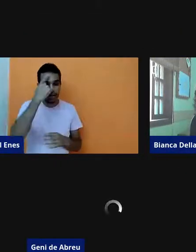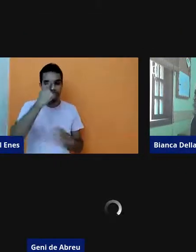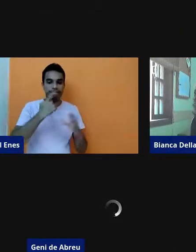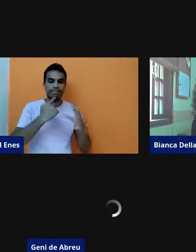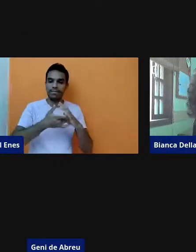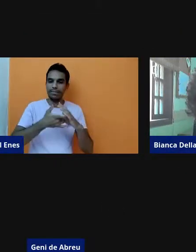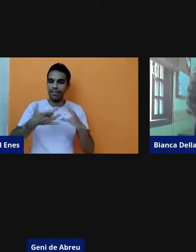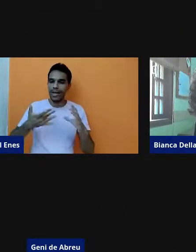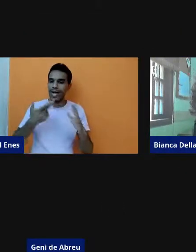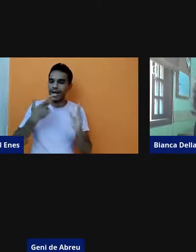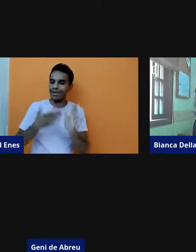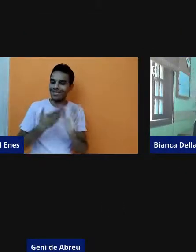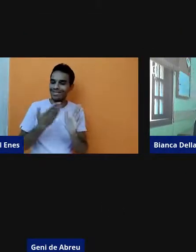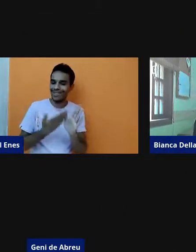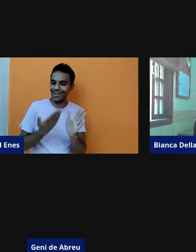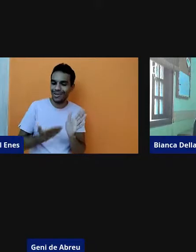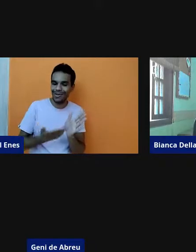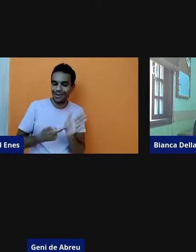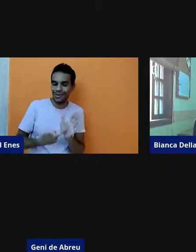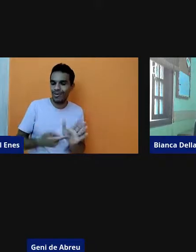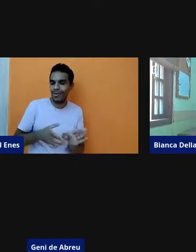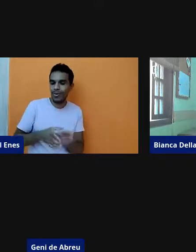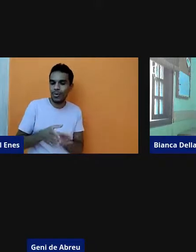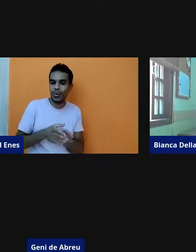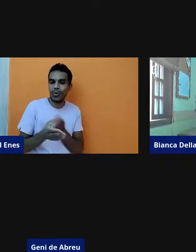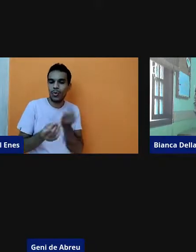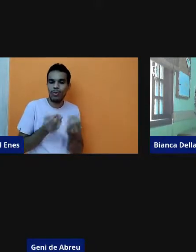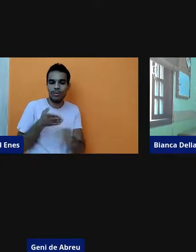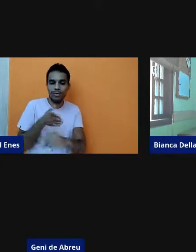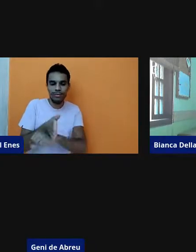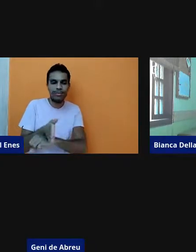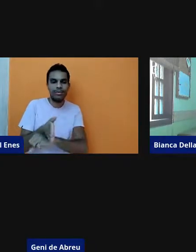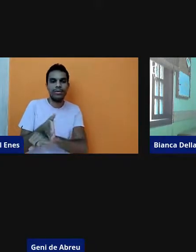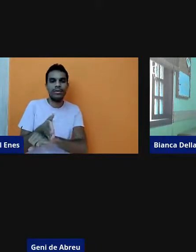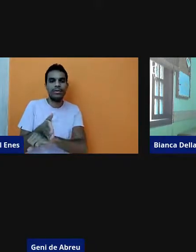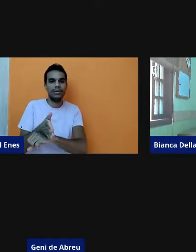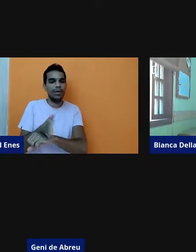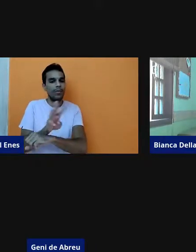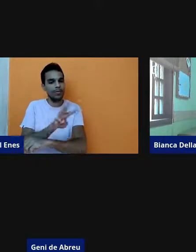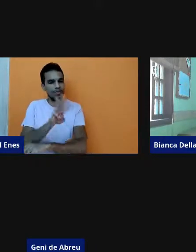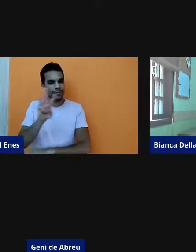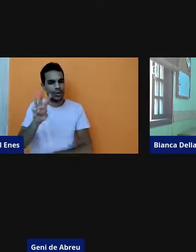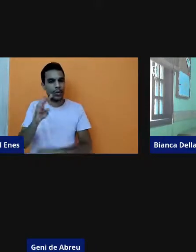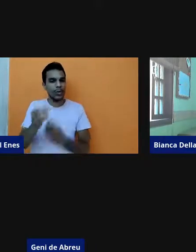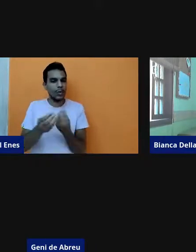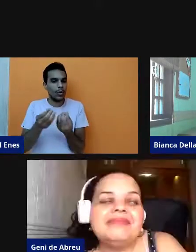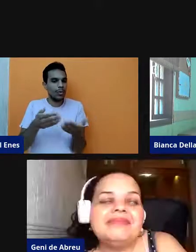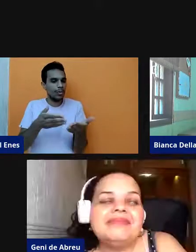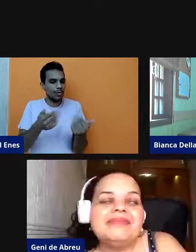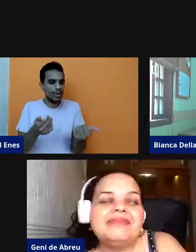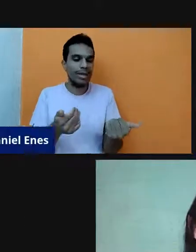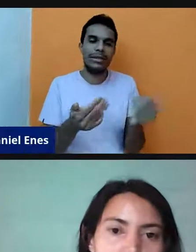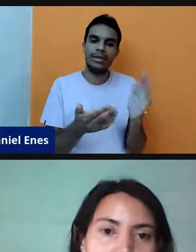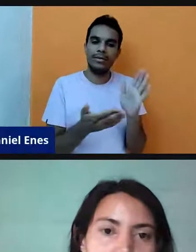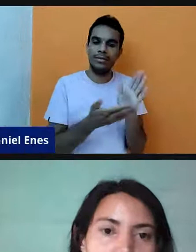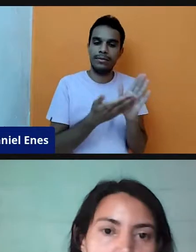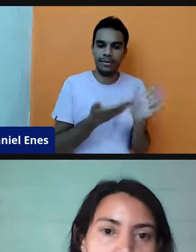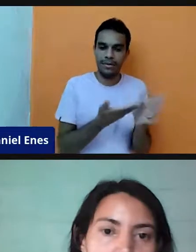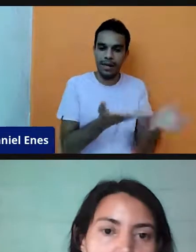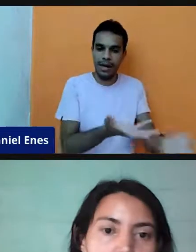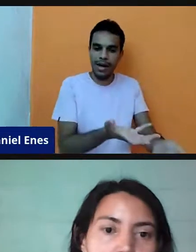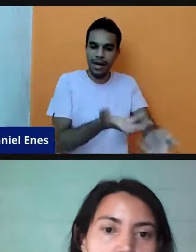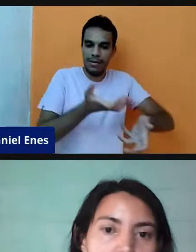orientações para vocês de como acessar o site, como fazer a solicitação do recebimento da